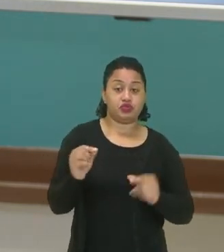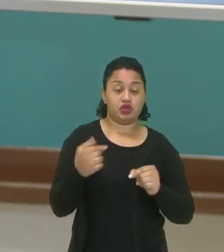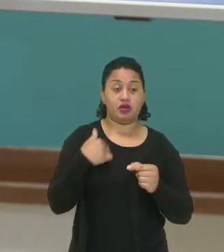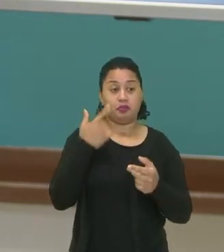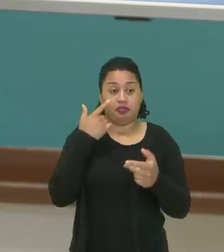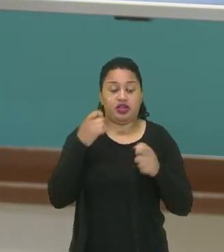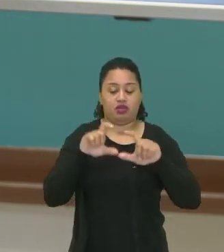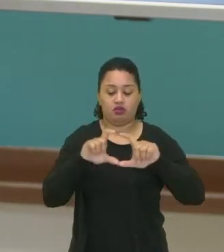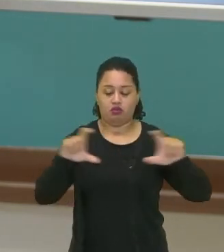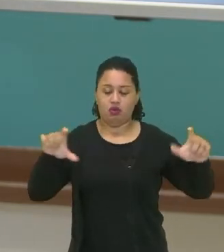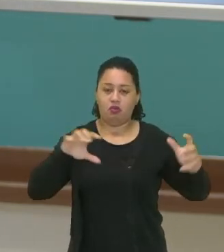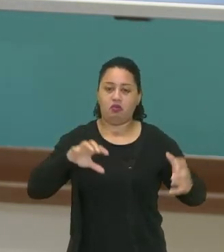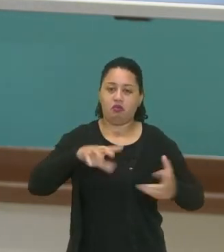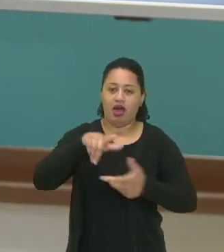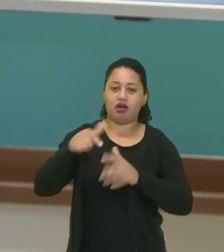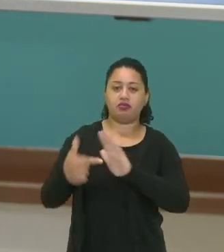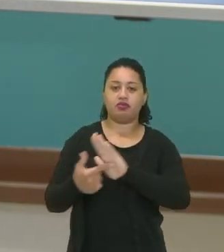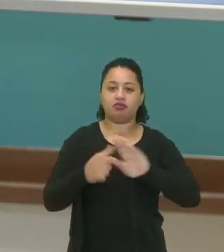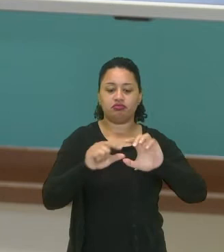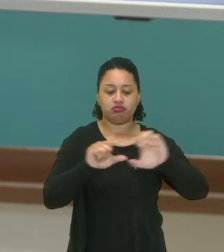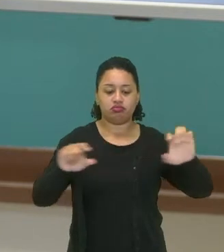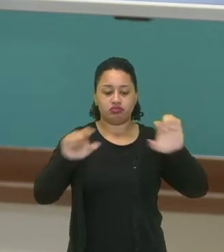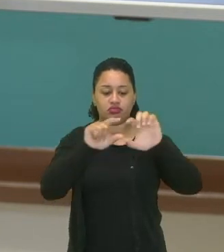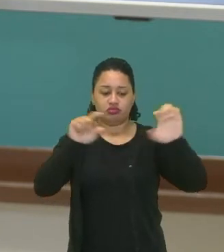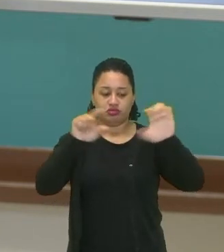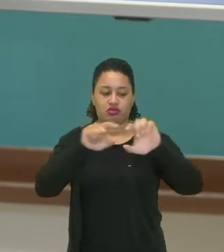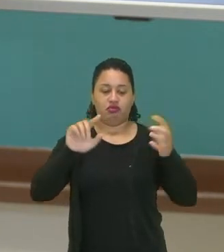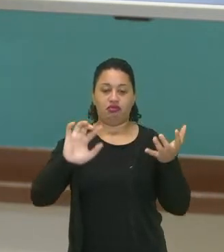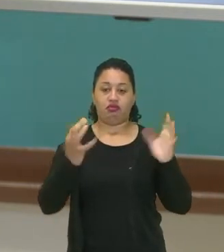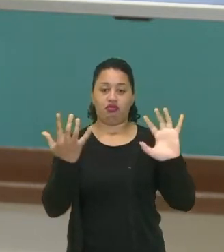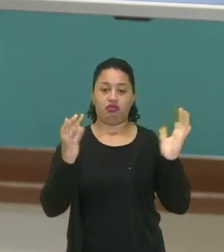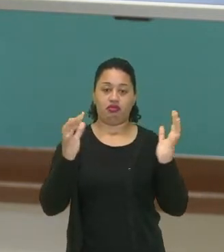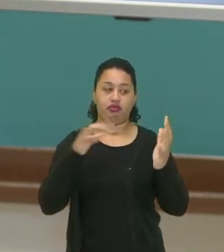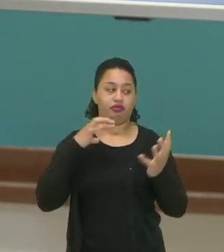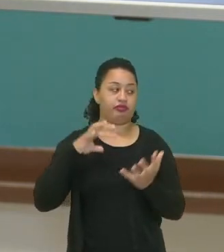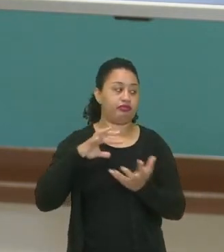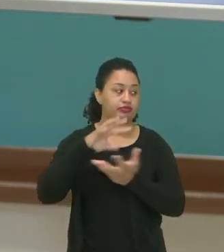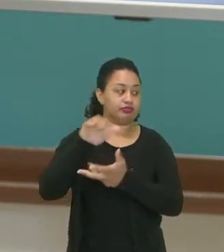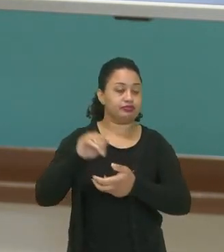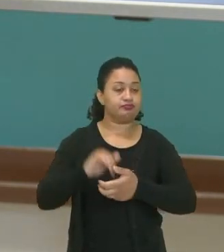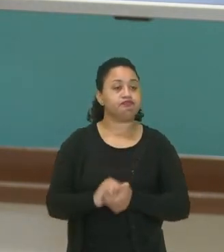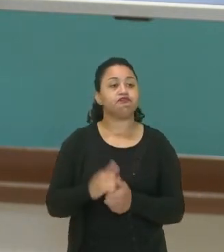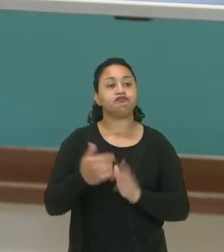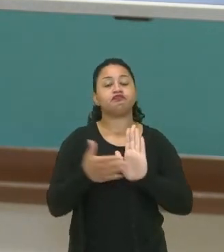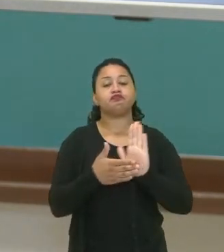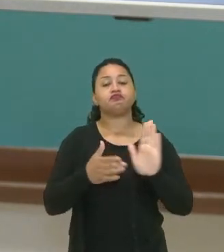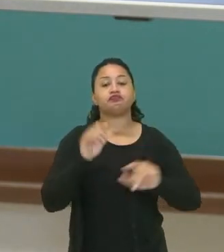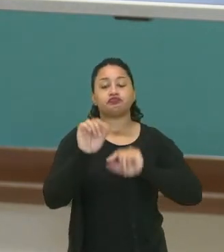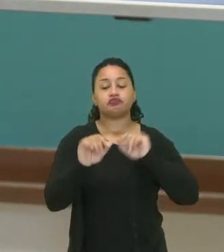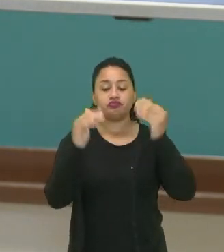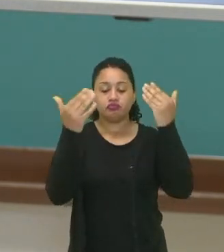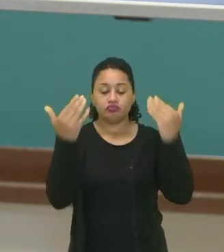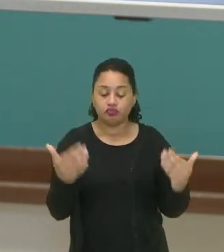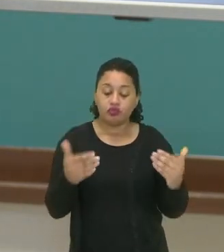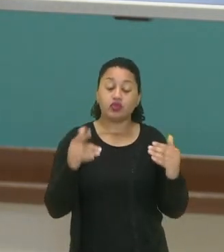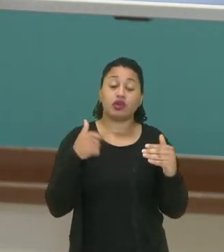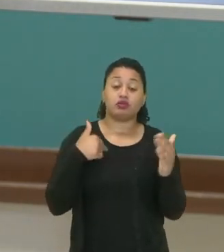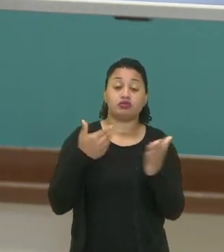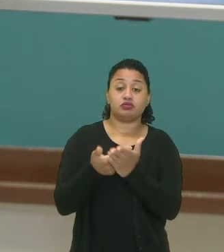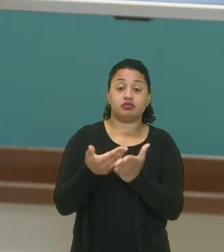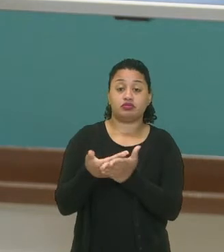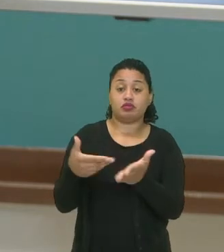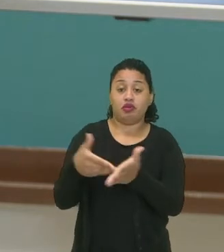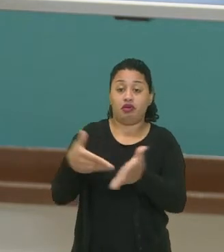né, mostrando então as zonas climáticas do planeta. A proposta é a seguinte, analisando o que estudamos até agora